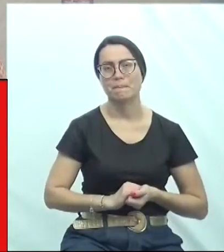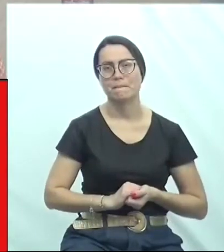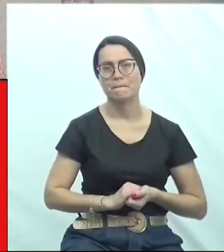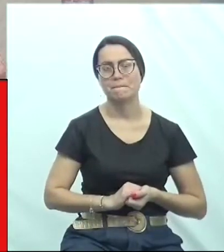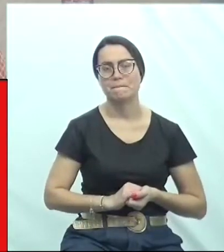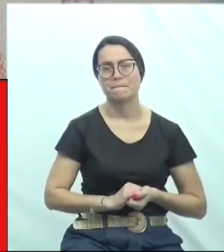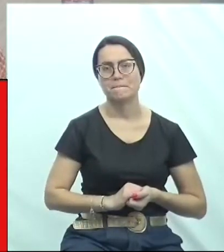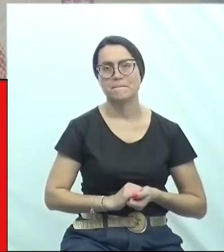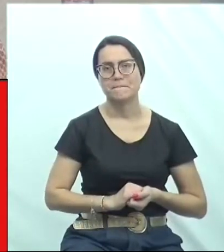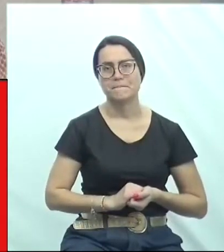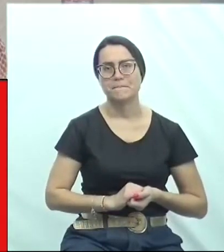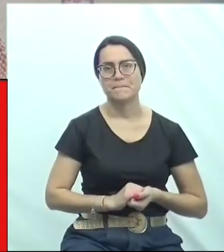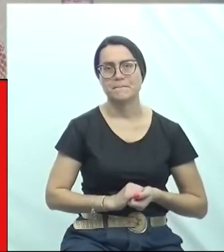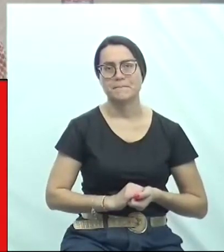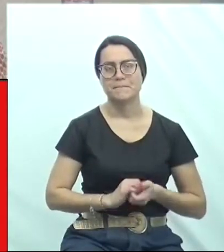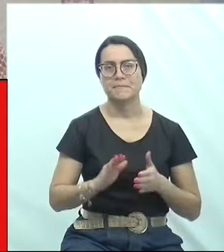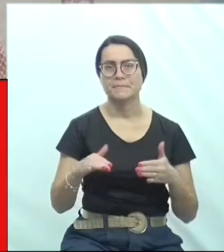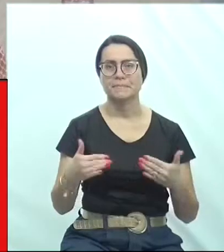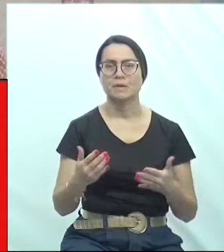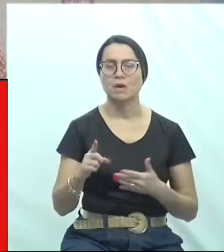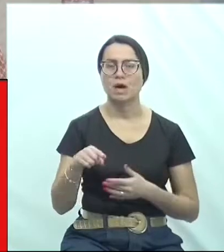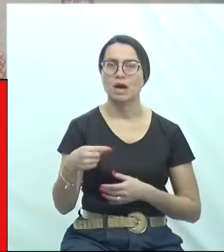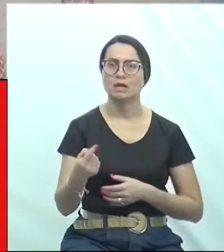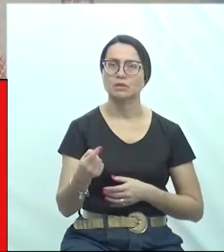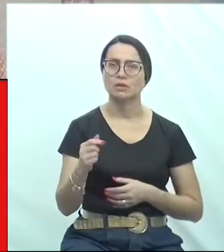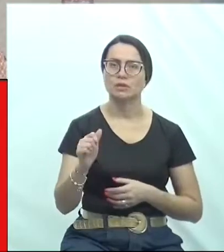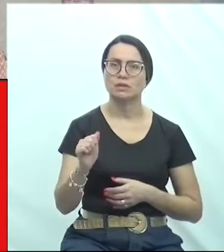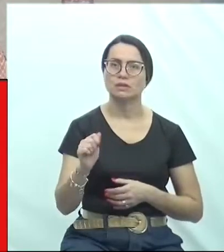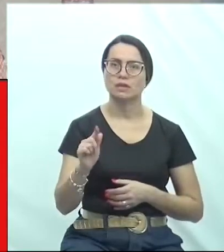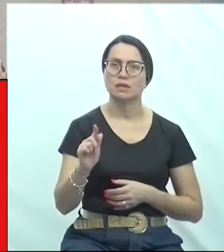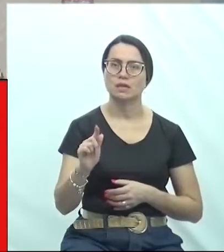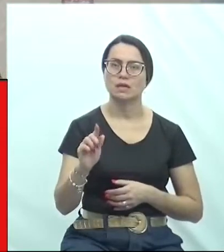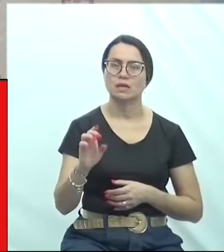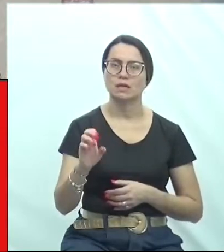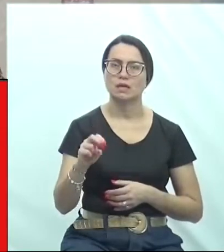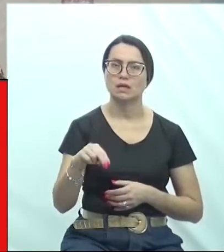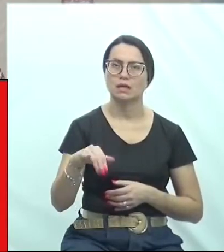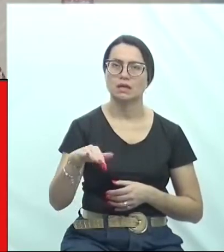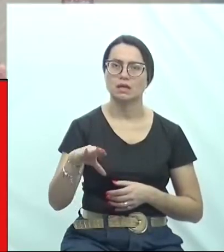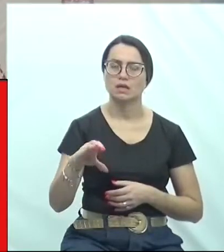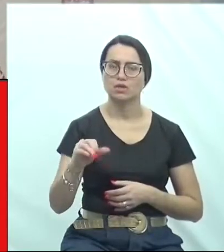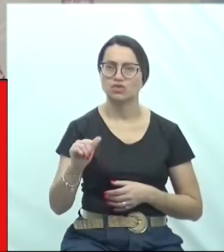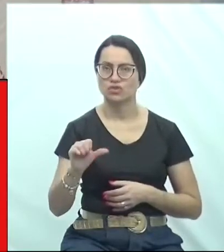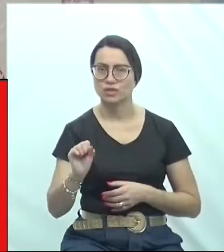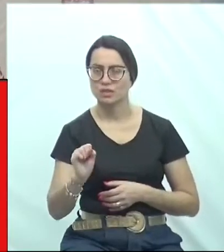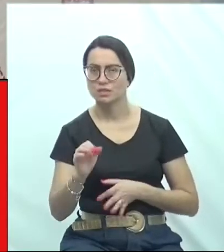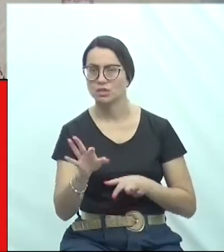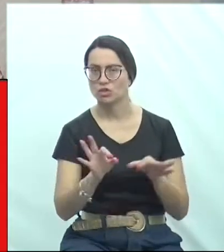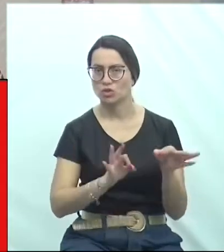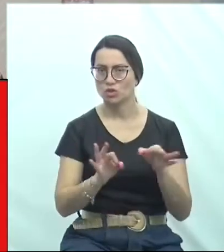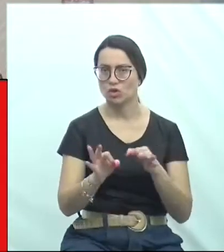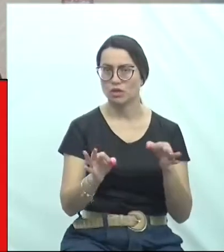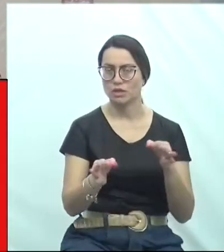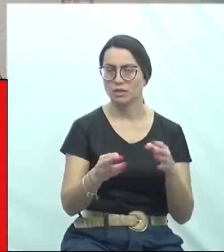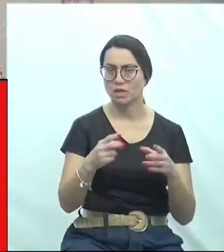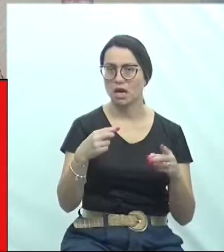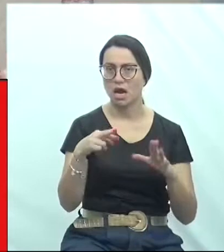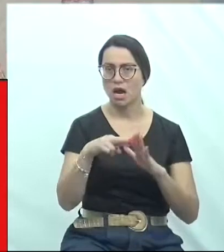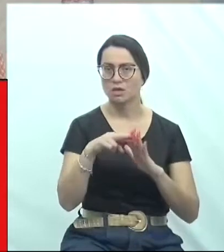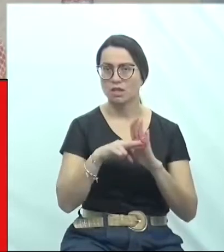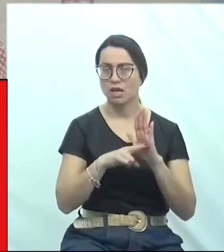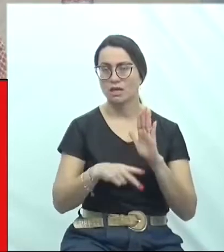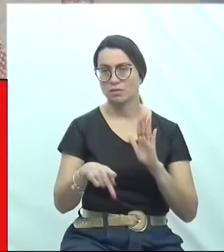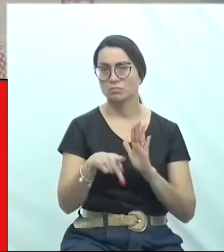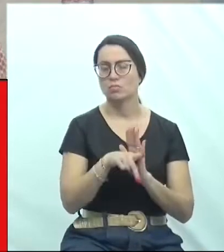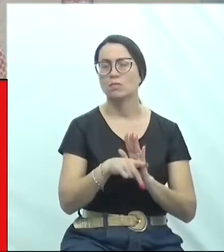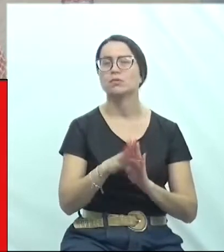companhia. As demais agências de regulação do Estado, Aresc e Ares, também